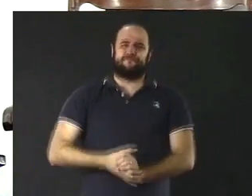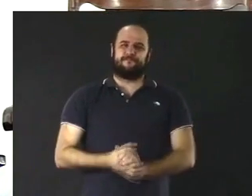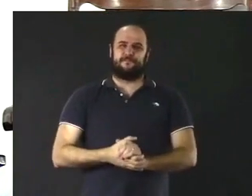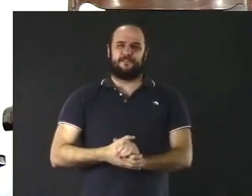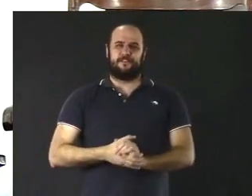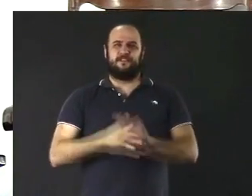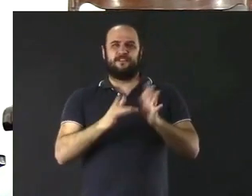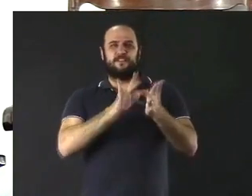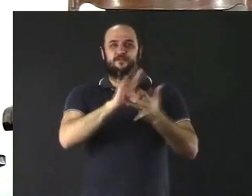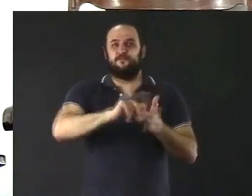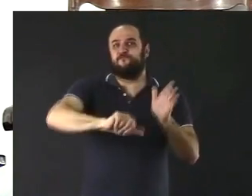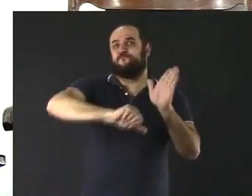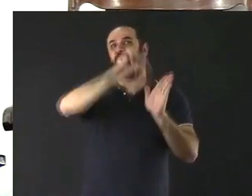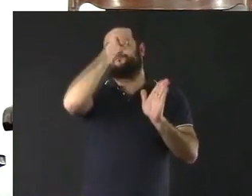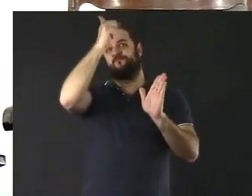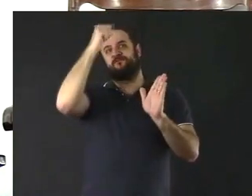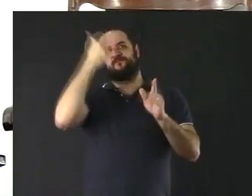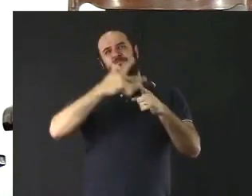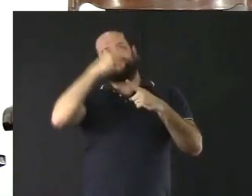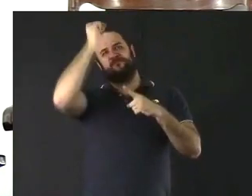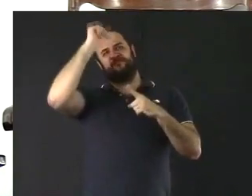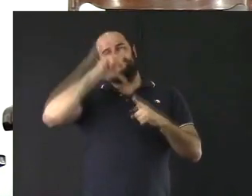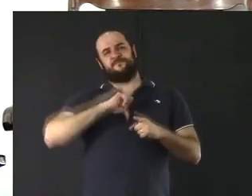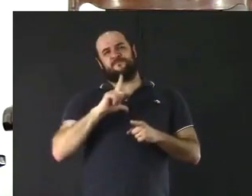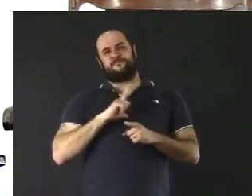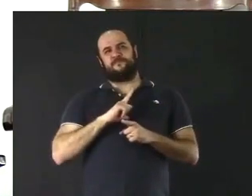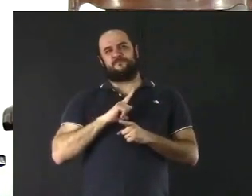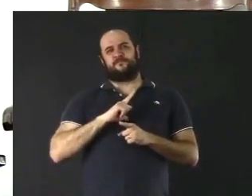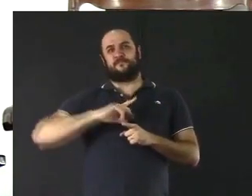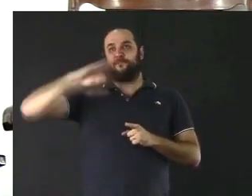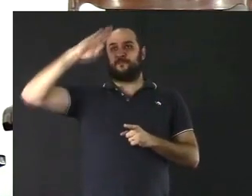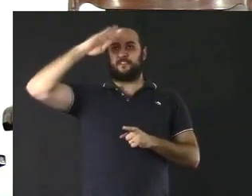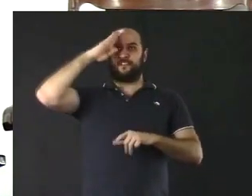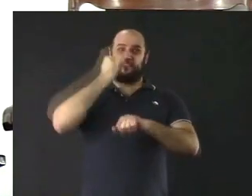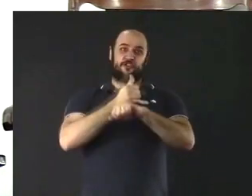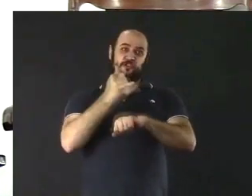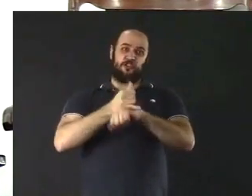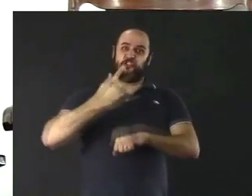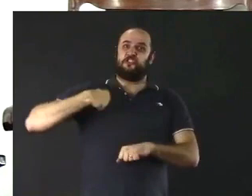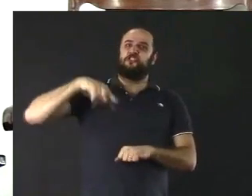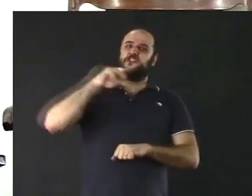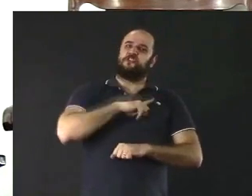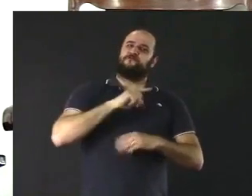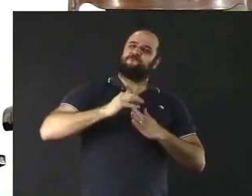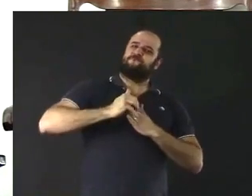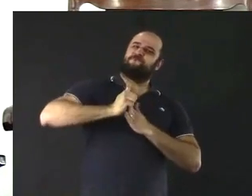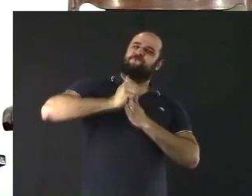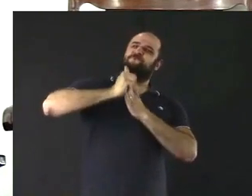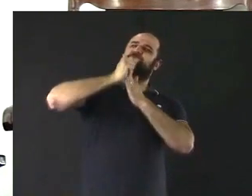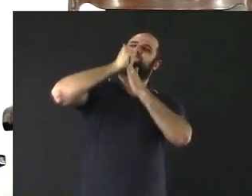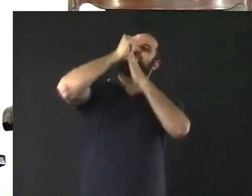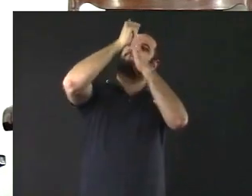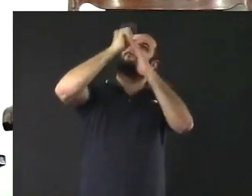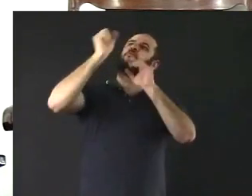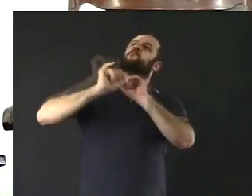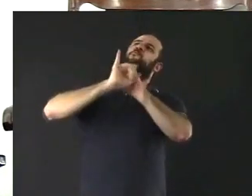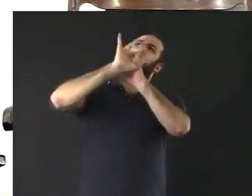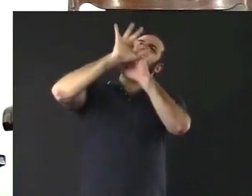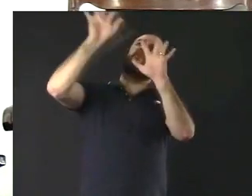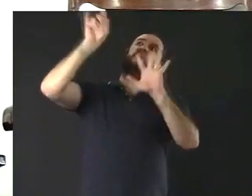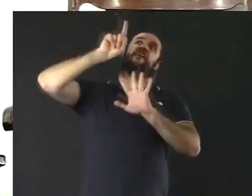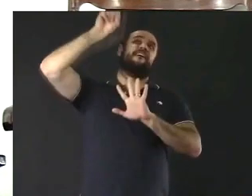a vencer o sofrimento. E como nosso capitão agora, Ele está nos conduzindo à glória que Ele